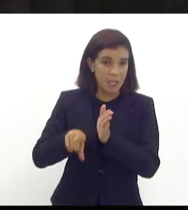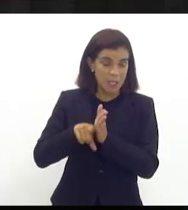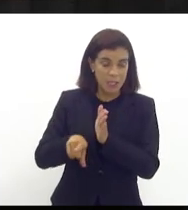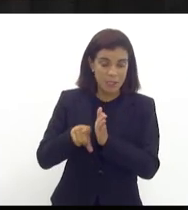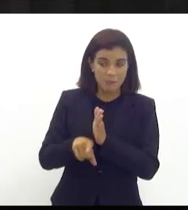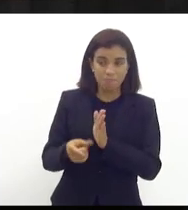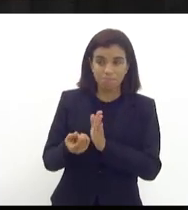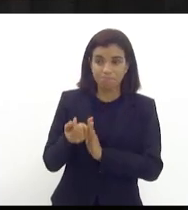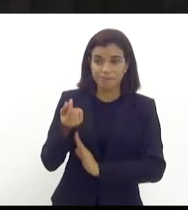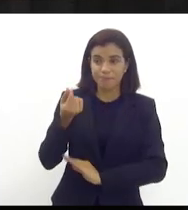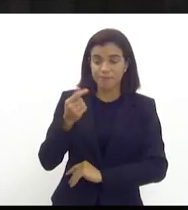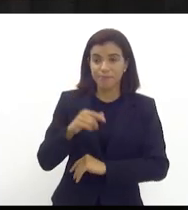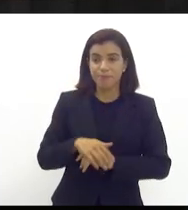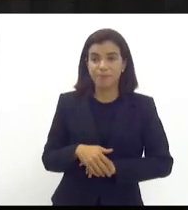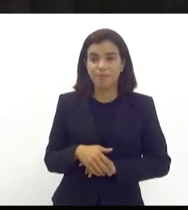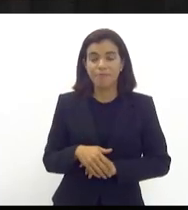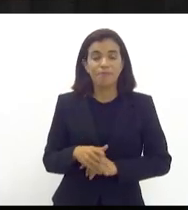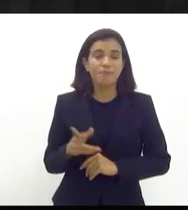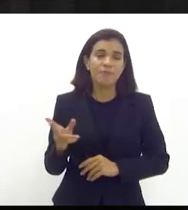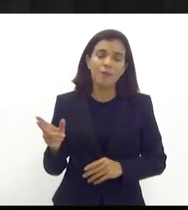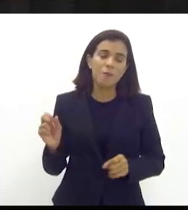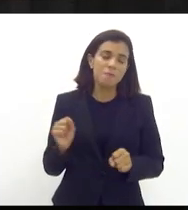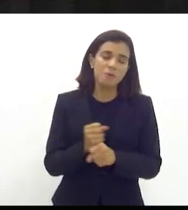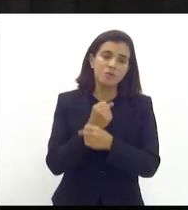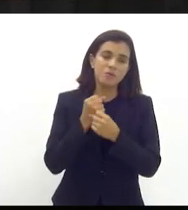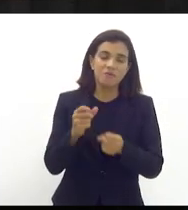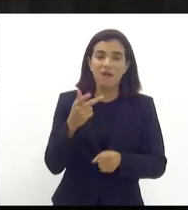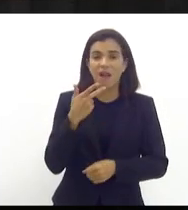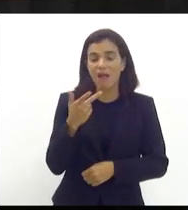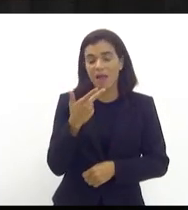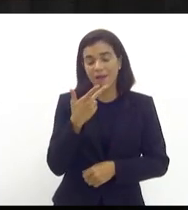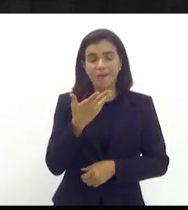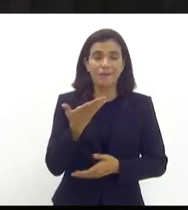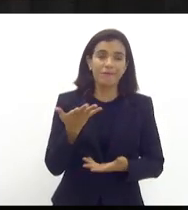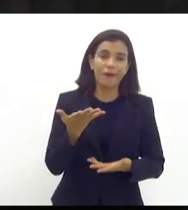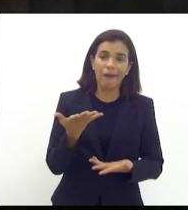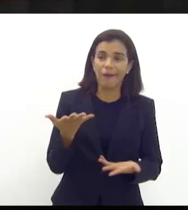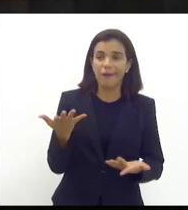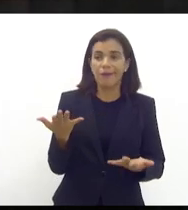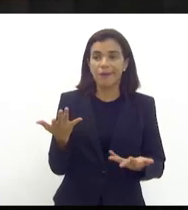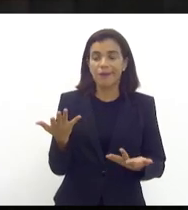essa demagogia de dizer que vai incidir